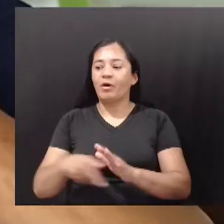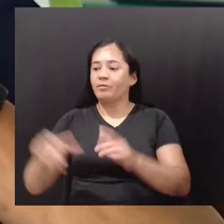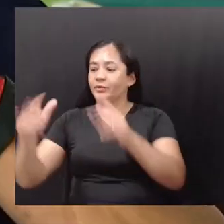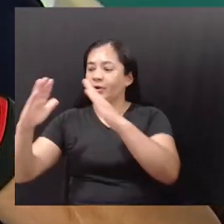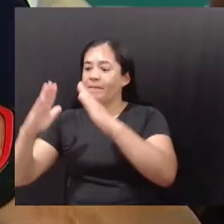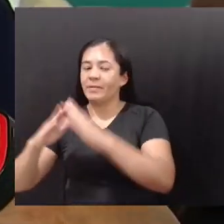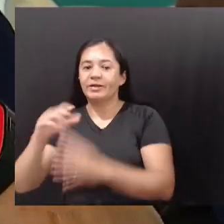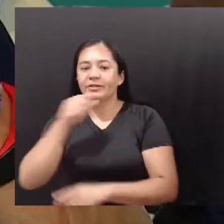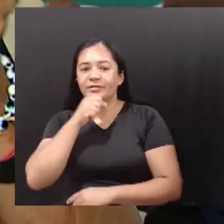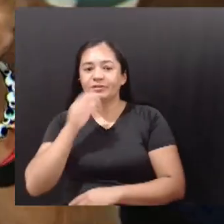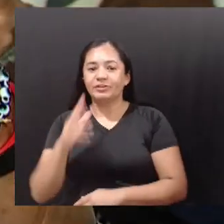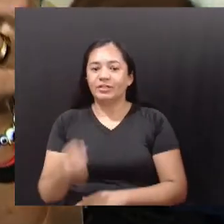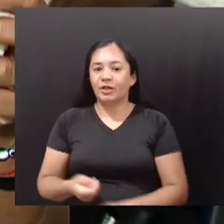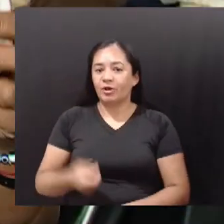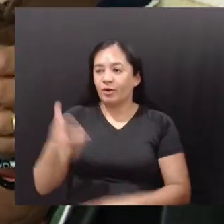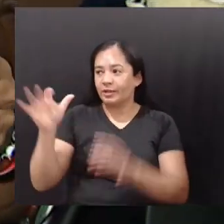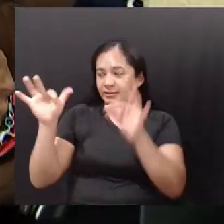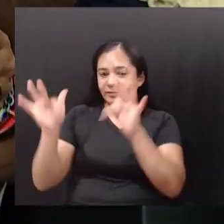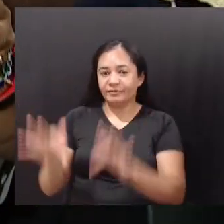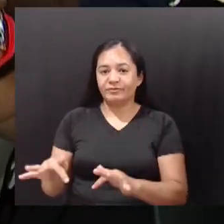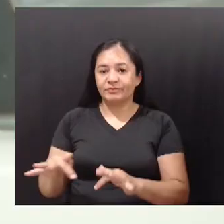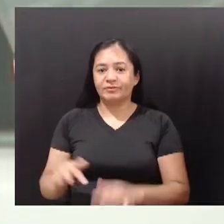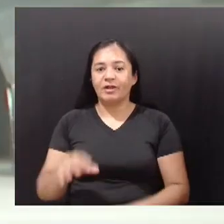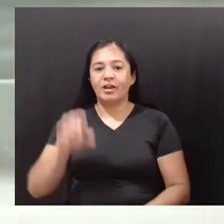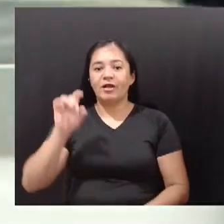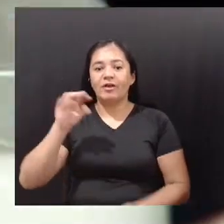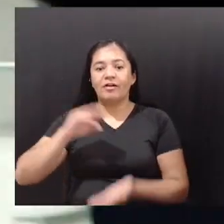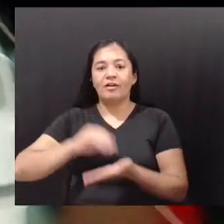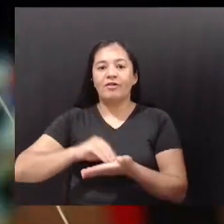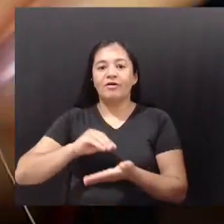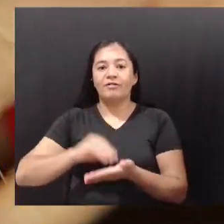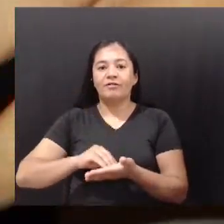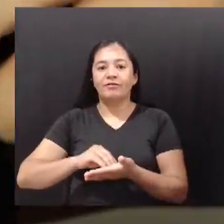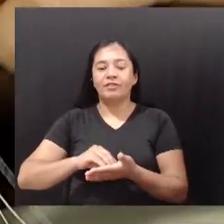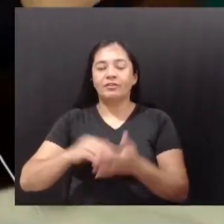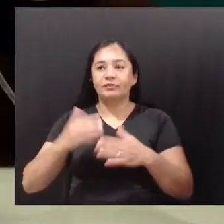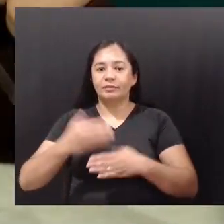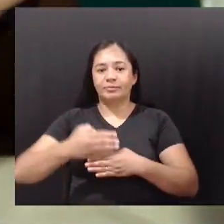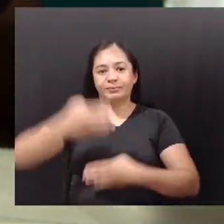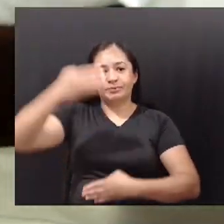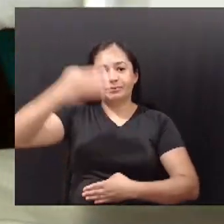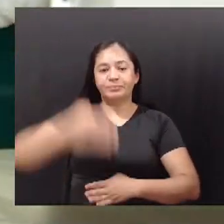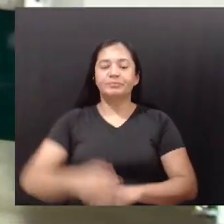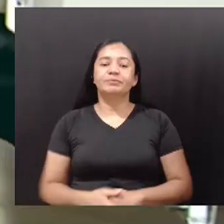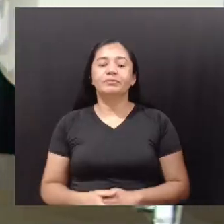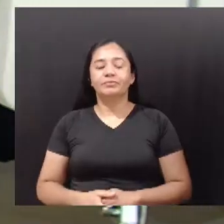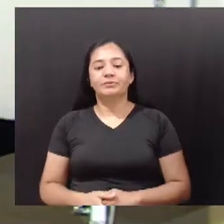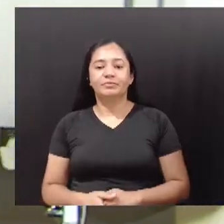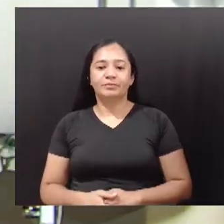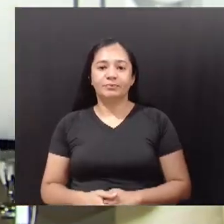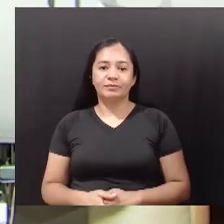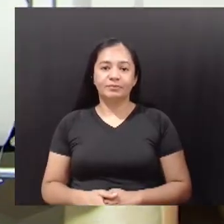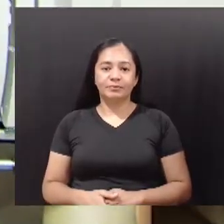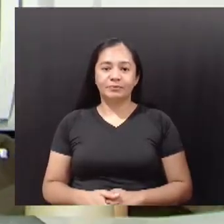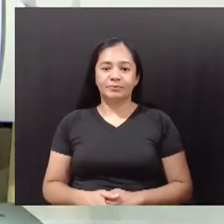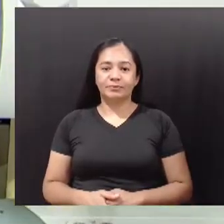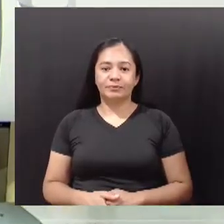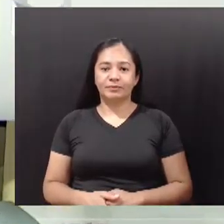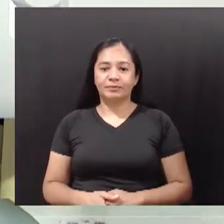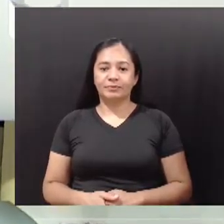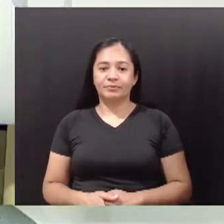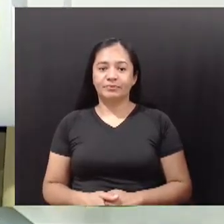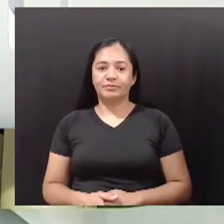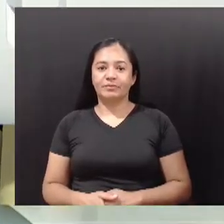quase acabado, só falta eu pôr a parte de cima. E é uma aprendizagem muito